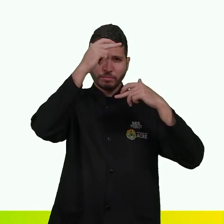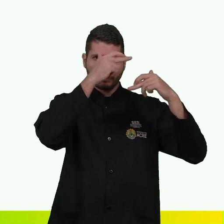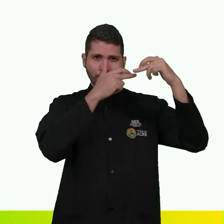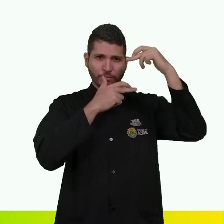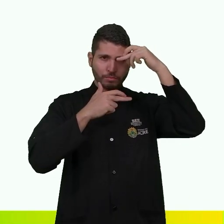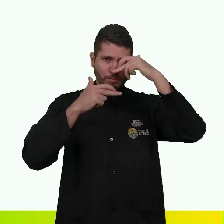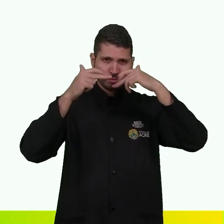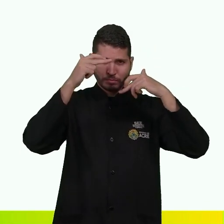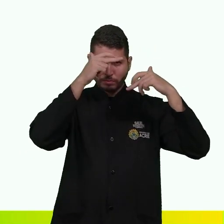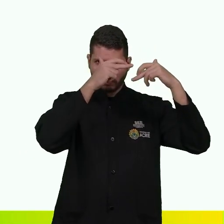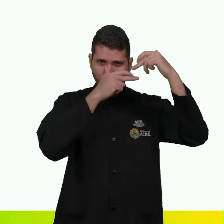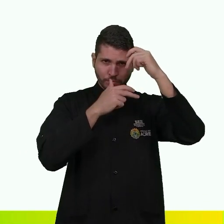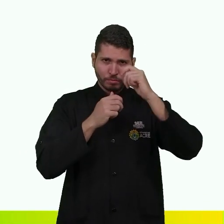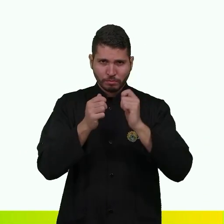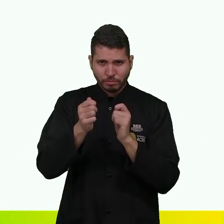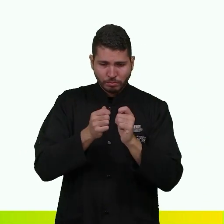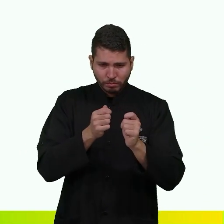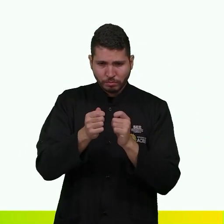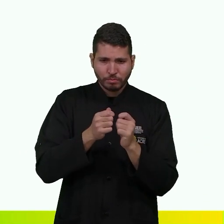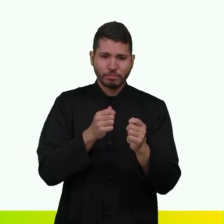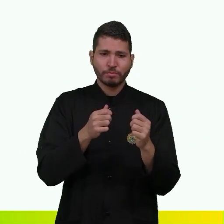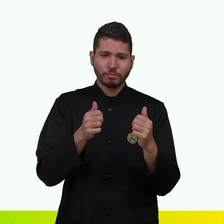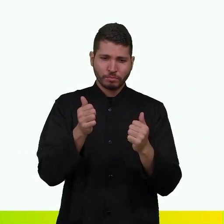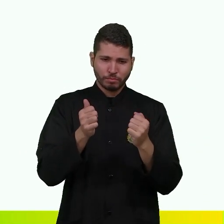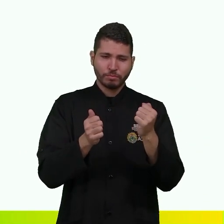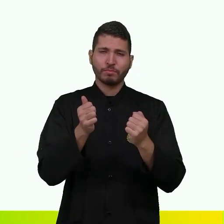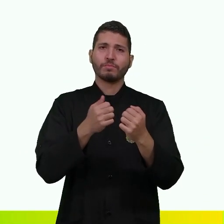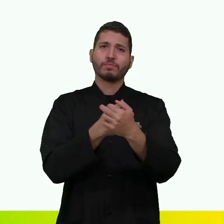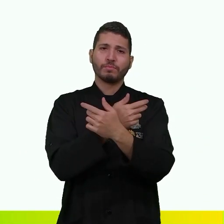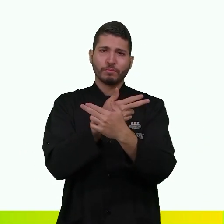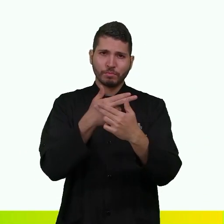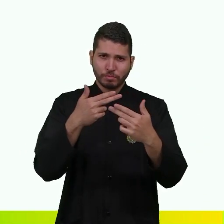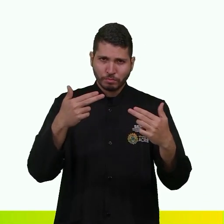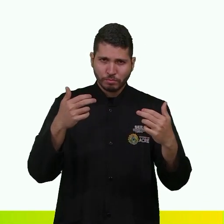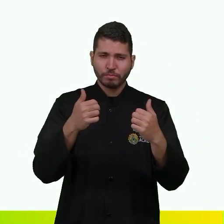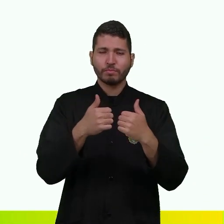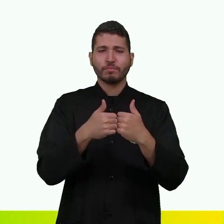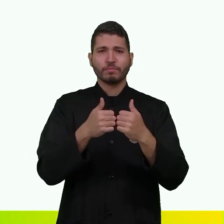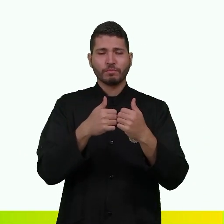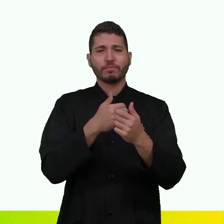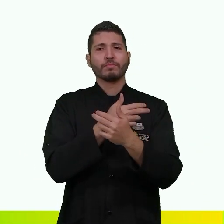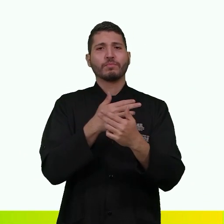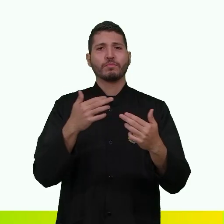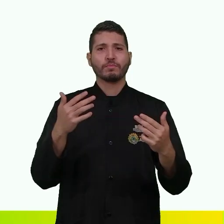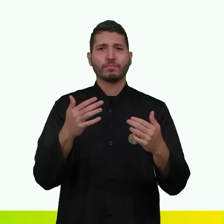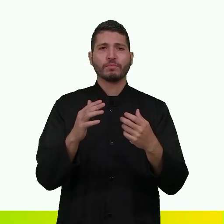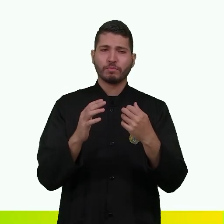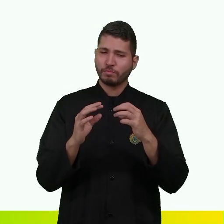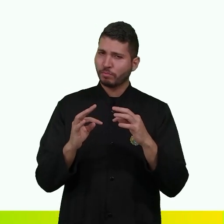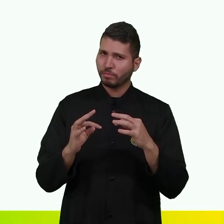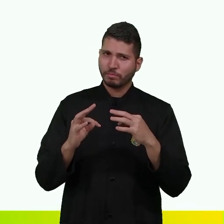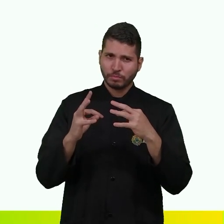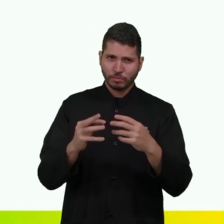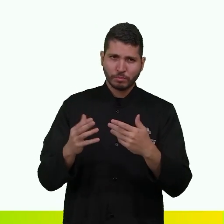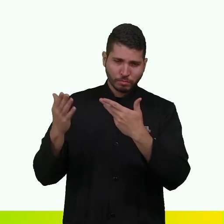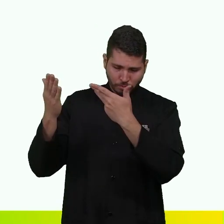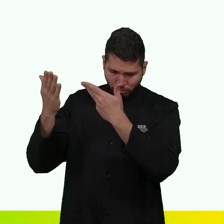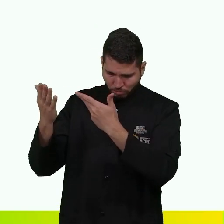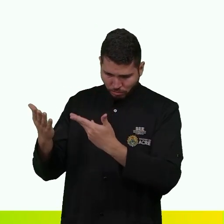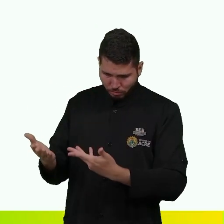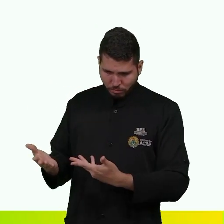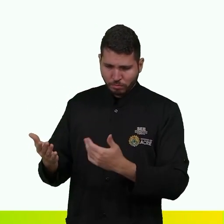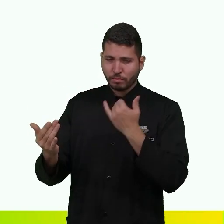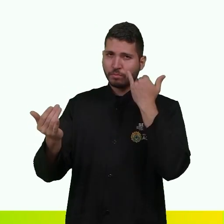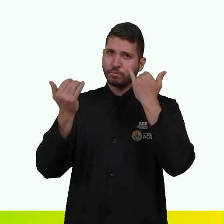ostensiva e controle do transporte disponível, isso tudo aí caracteriza, como já falei para vocês, o trabalho